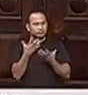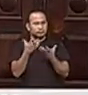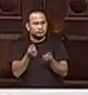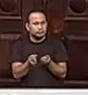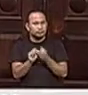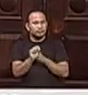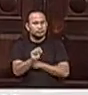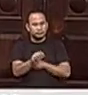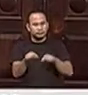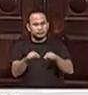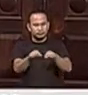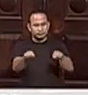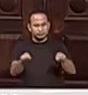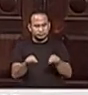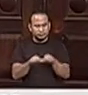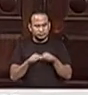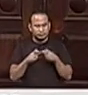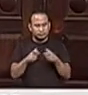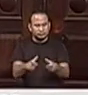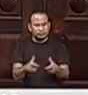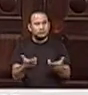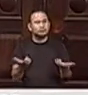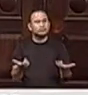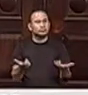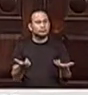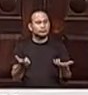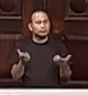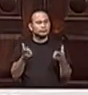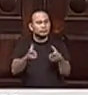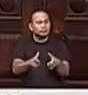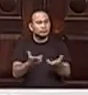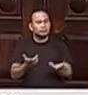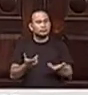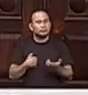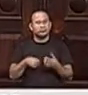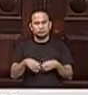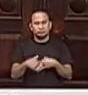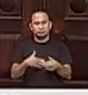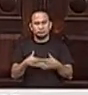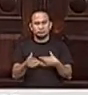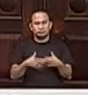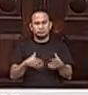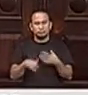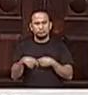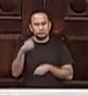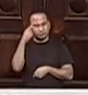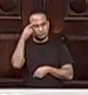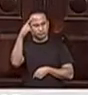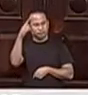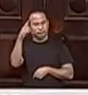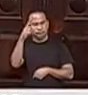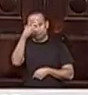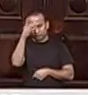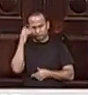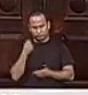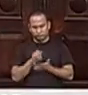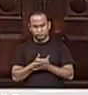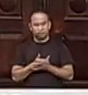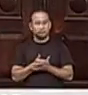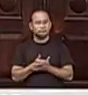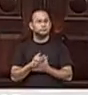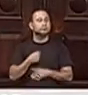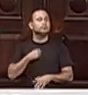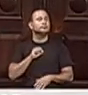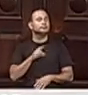que a cabine fosse colocada aonde interessasse, aonde interessava ao patrocinador, que